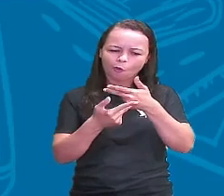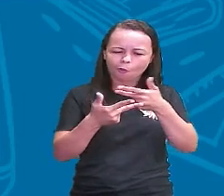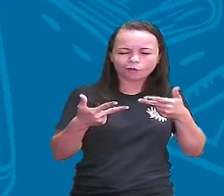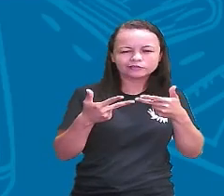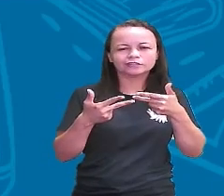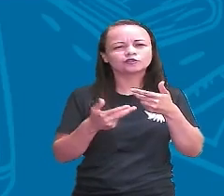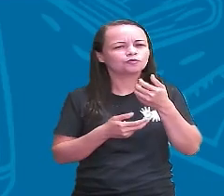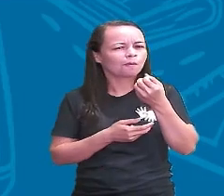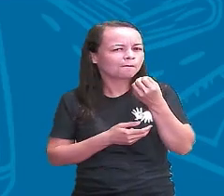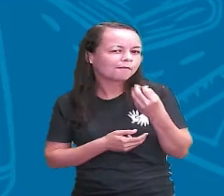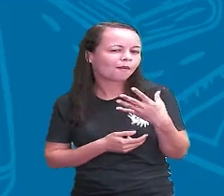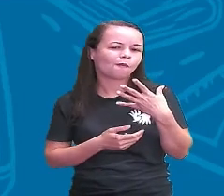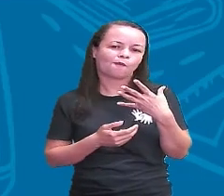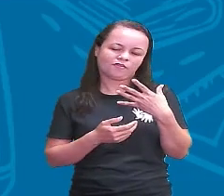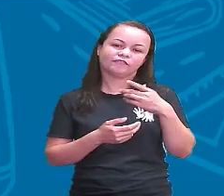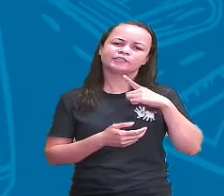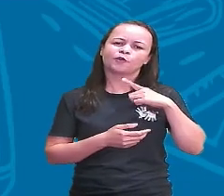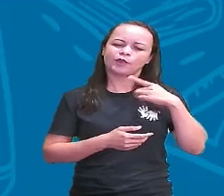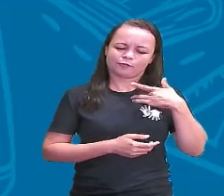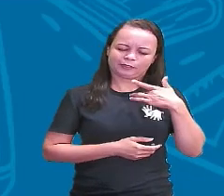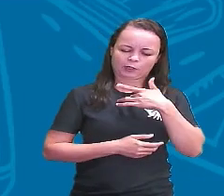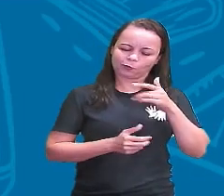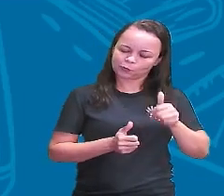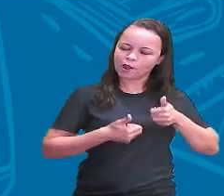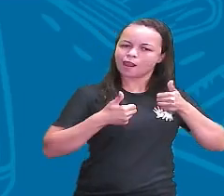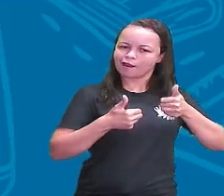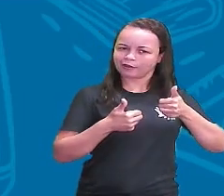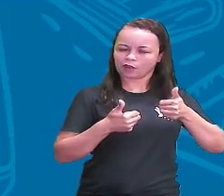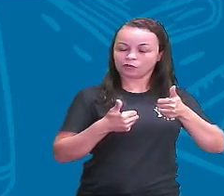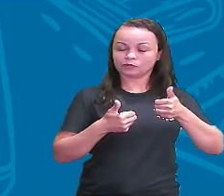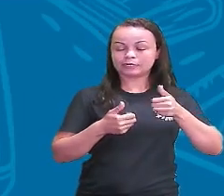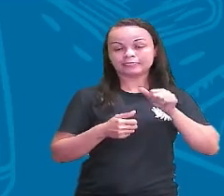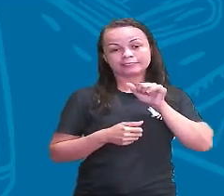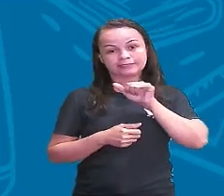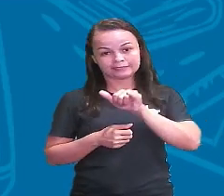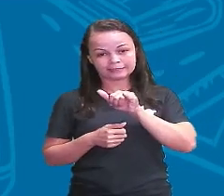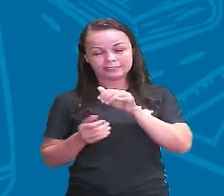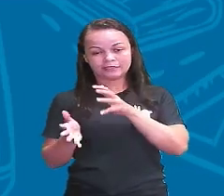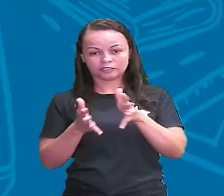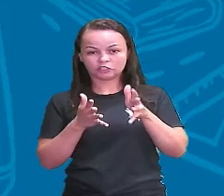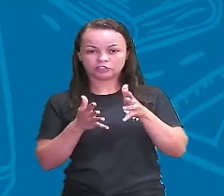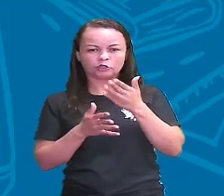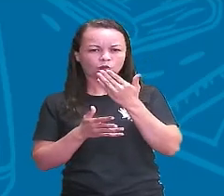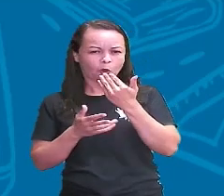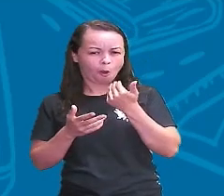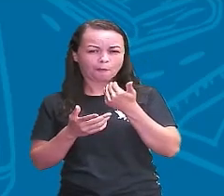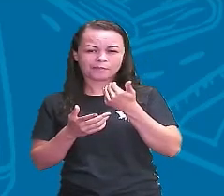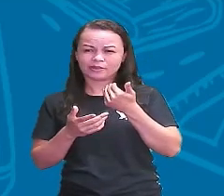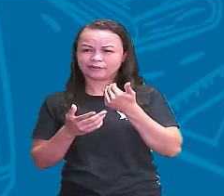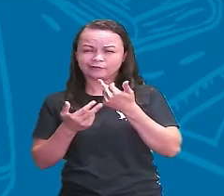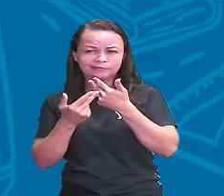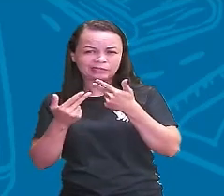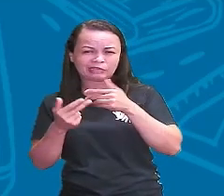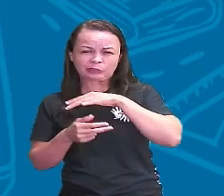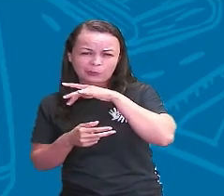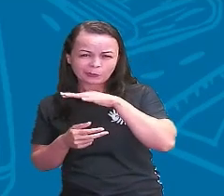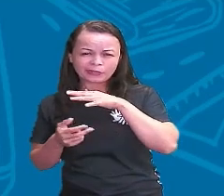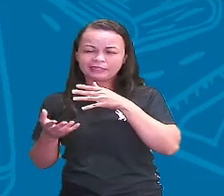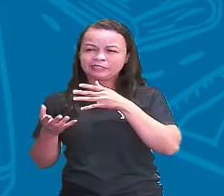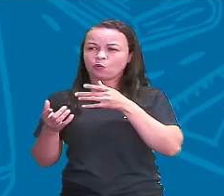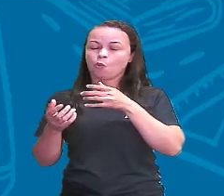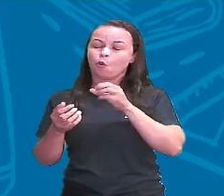obviamente nós iremos ter uma saúde legal. Agora, se a gente vai se alimentar com alimentos ruins, ou então